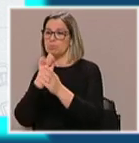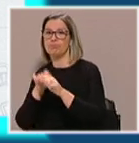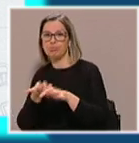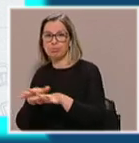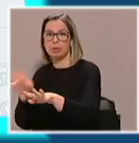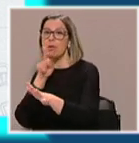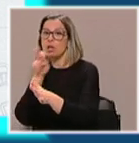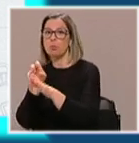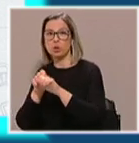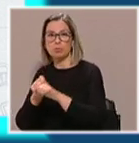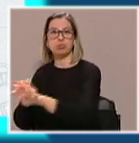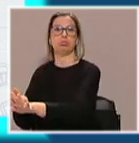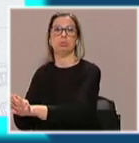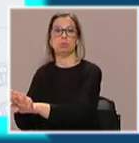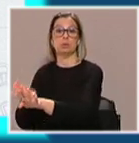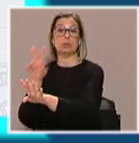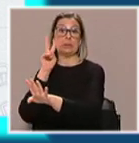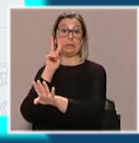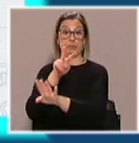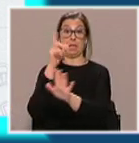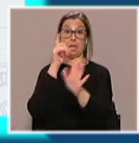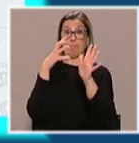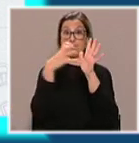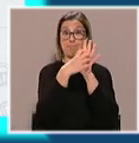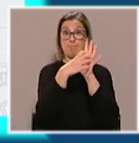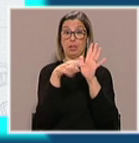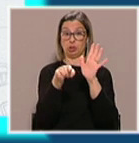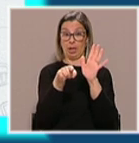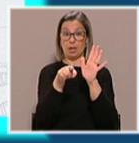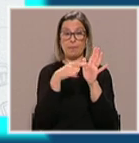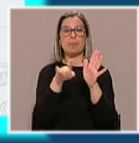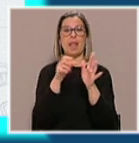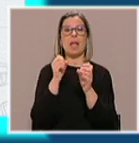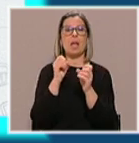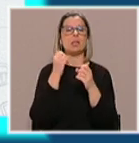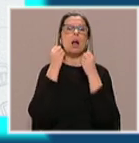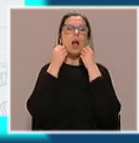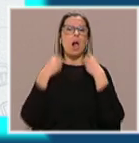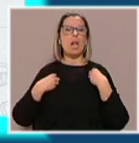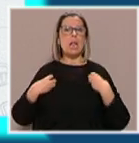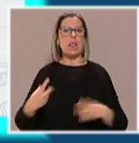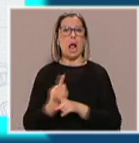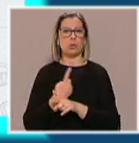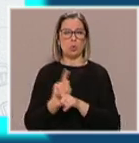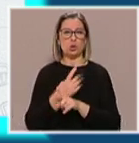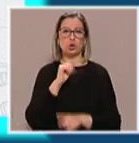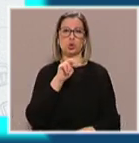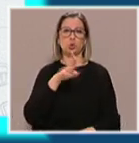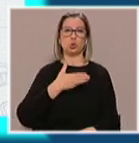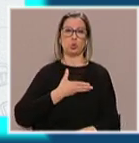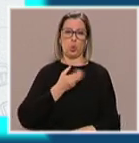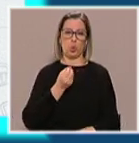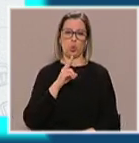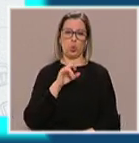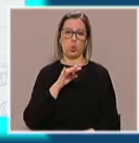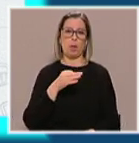Se focarem na imagem, temos ali as glândulas sudoríparas, que são responsáveis por produzir suor. Suor